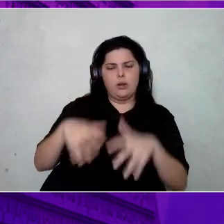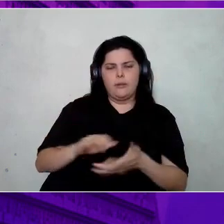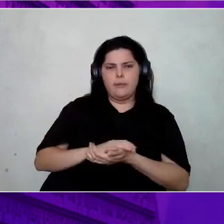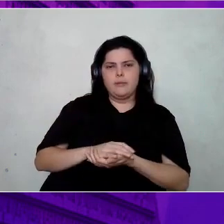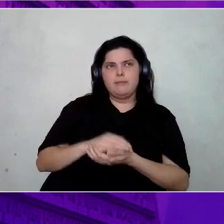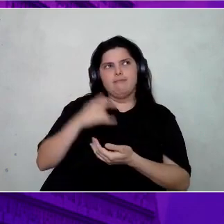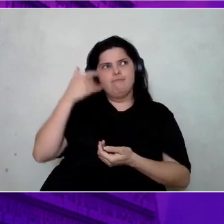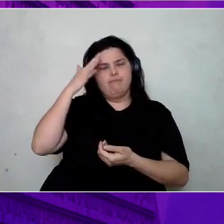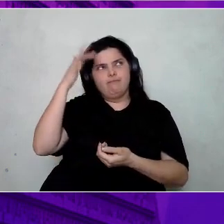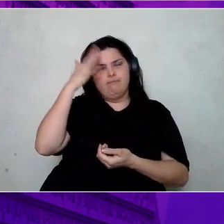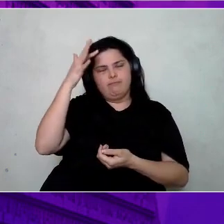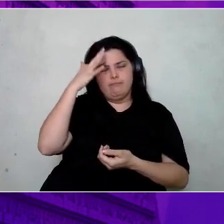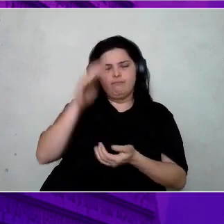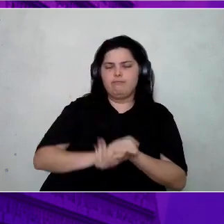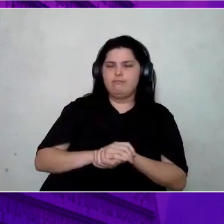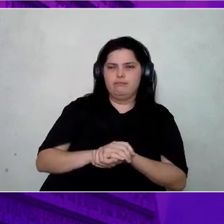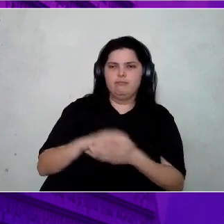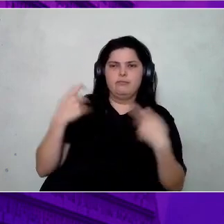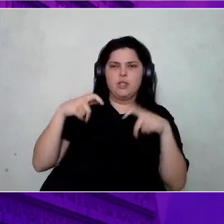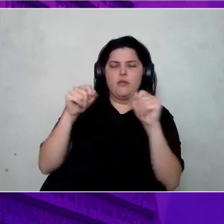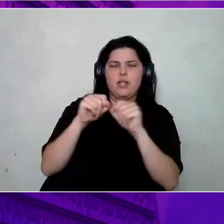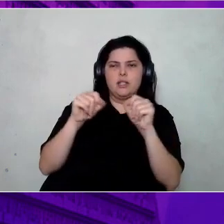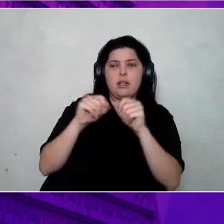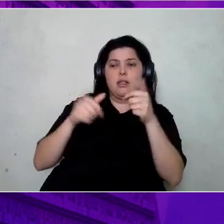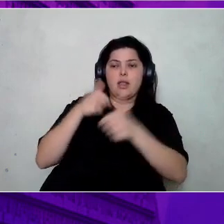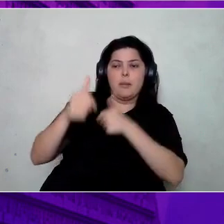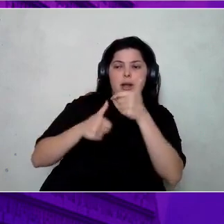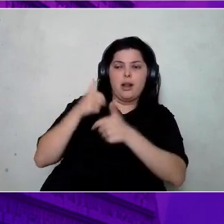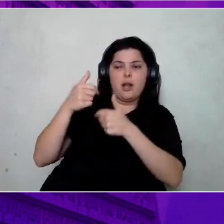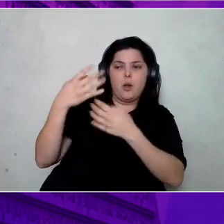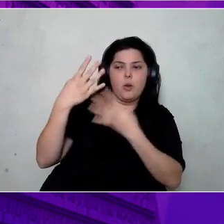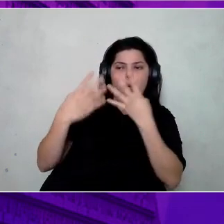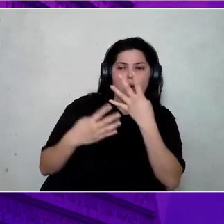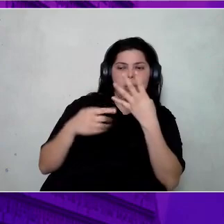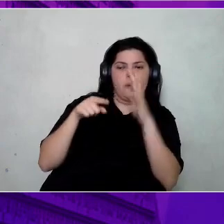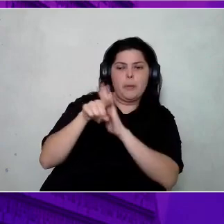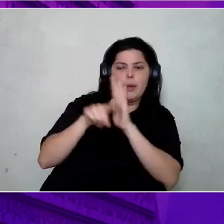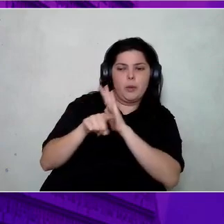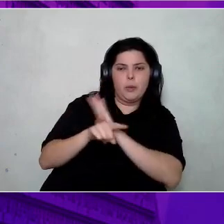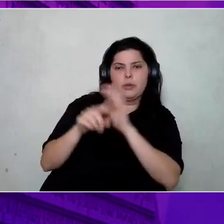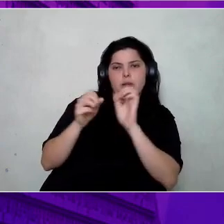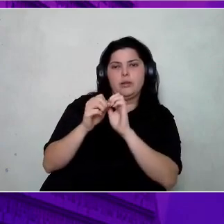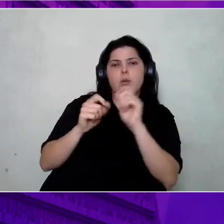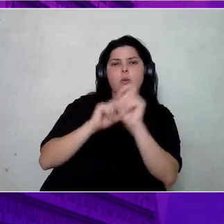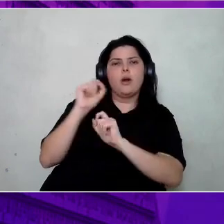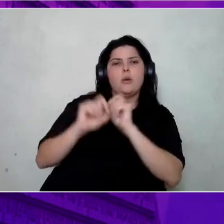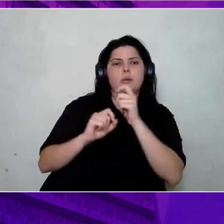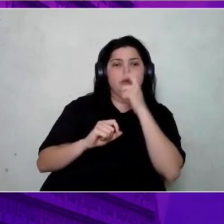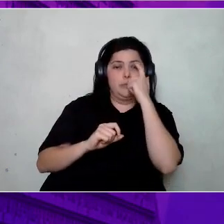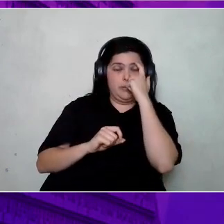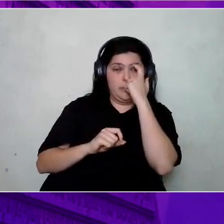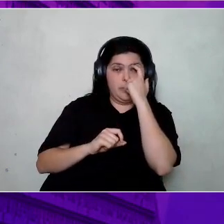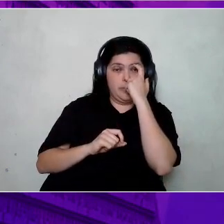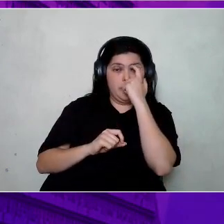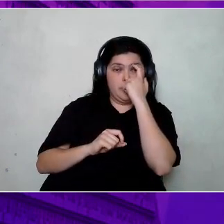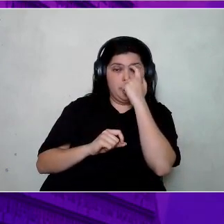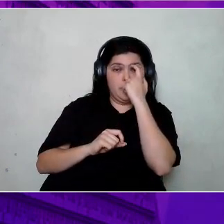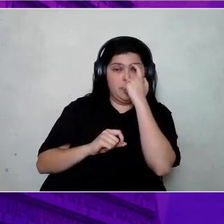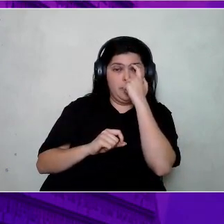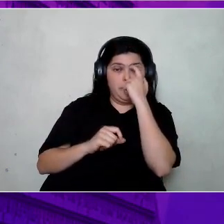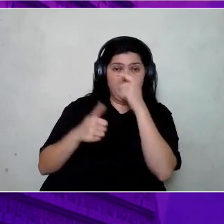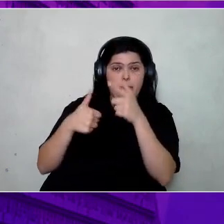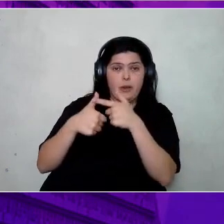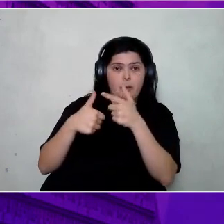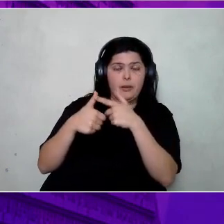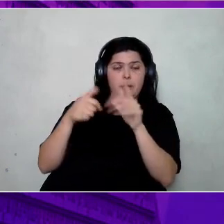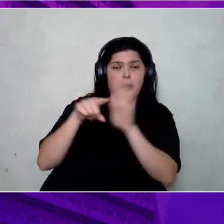cara, vamos fazer, né? Vamos trabalhar com as 4 perguntas mágicas. E quais são elas? Então, a pergunta mágica, a primeira